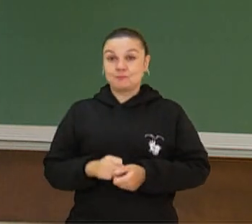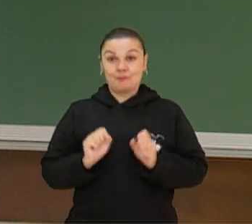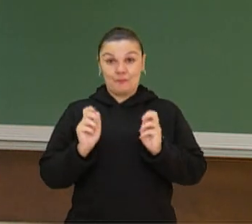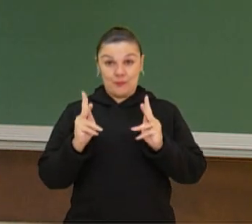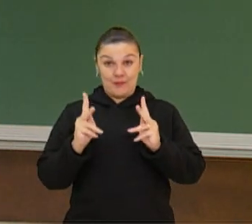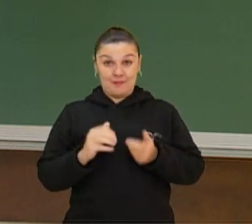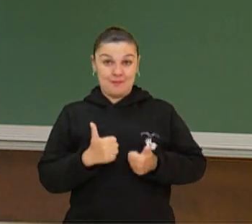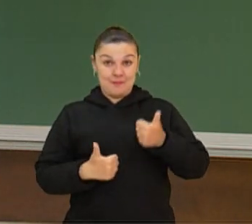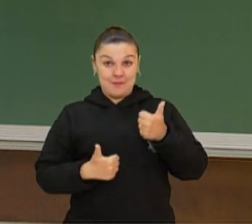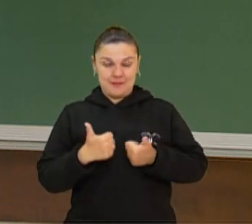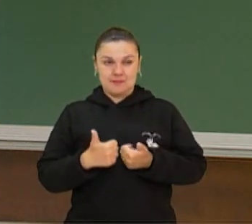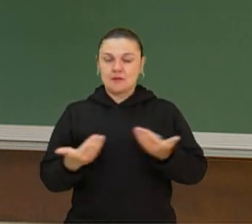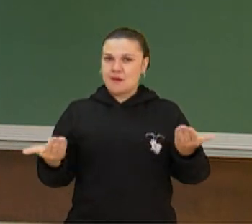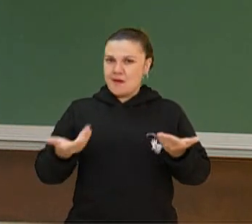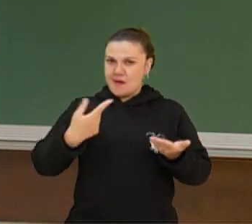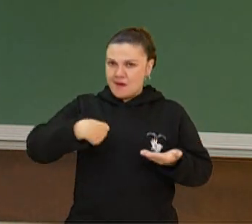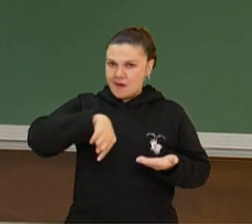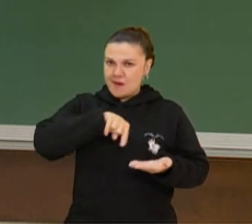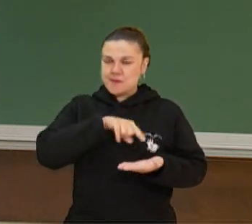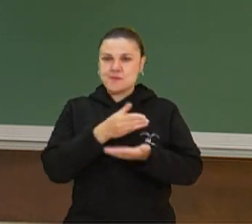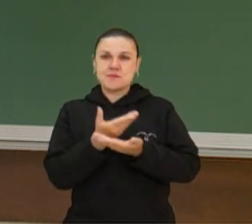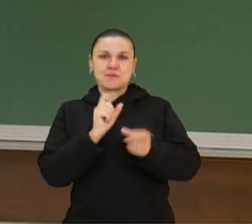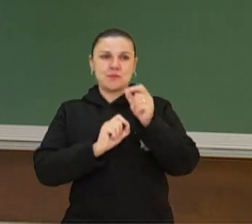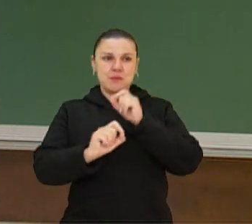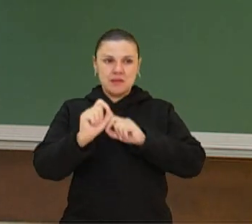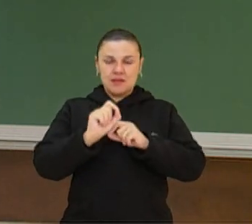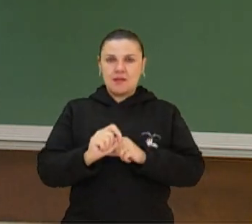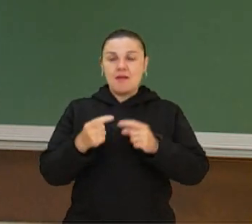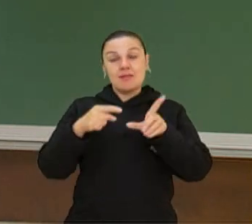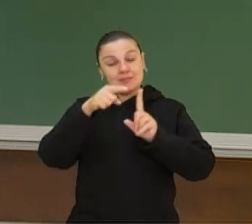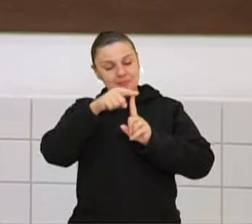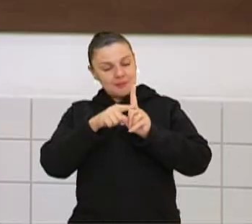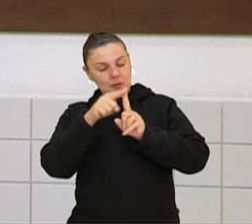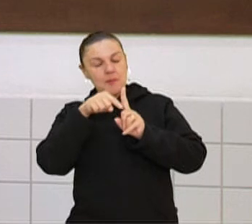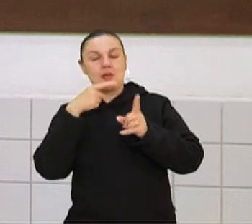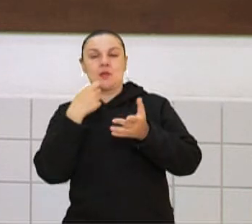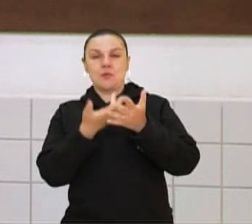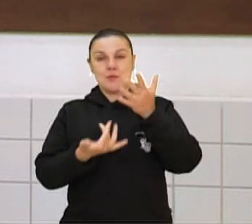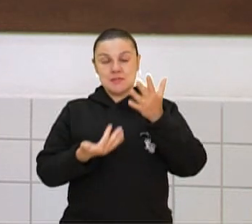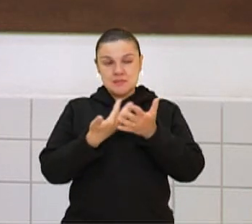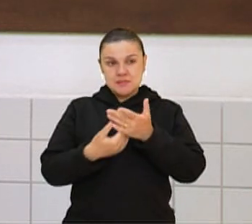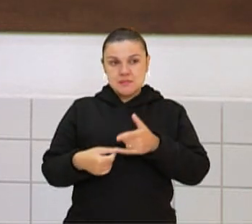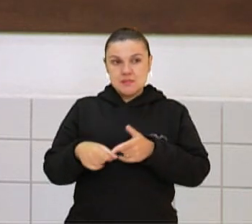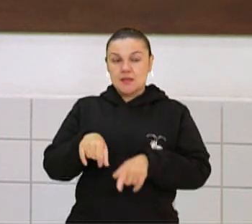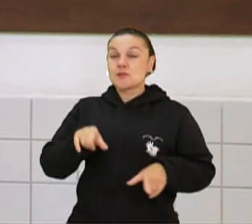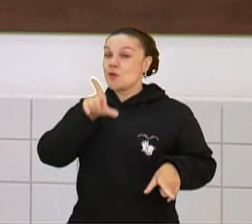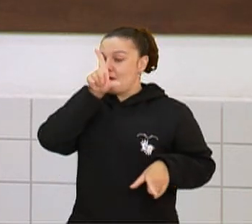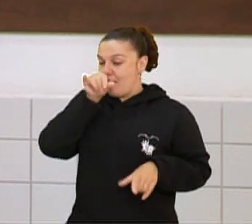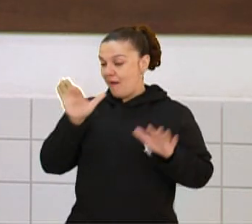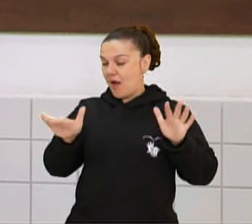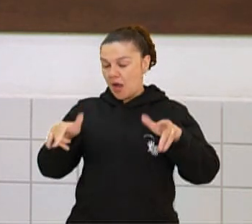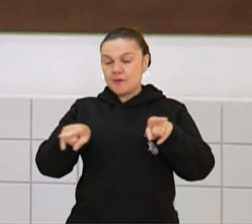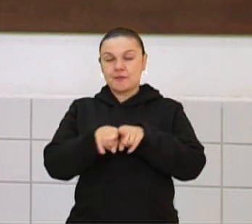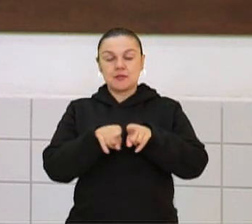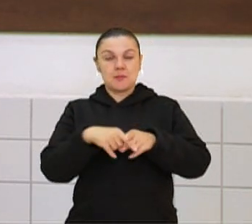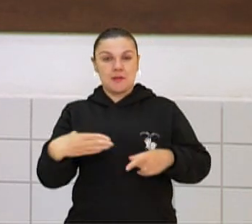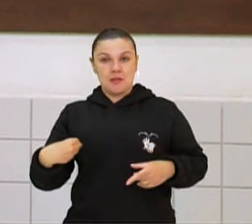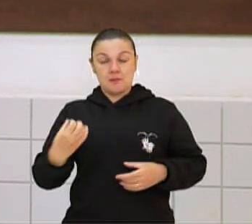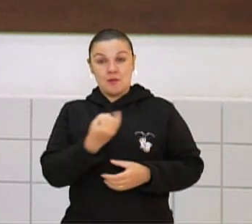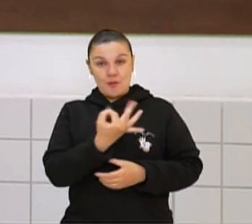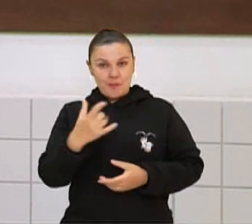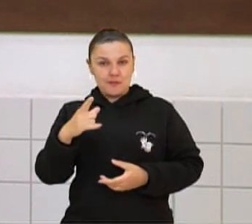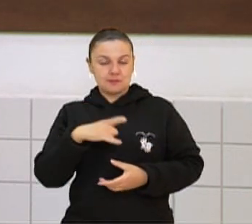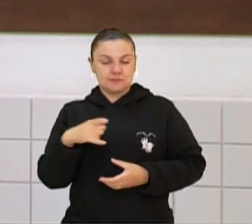Belezinha? Na aula de hoje, nós falamos sobre endotermia, sobre aves e mamíferos e sobre um pouquinho sobre alguns sistemas presentes nos mamíferos